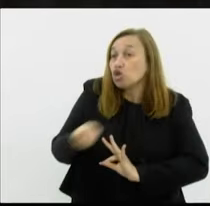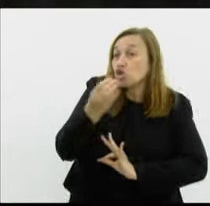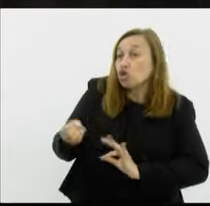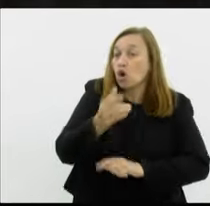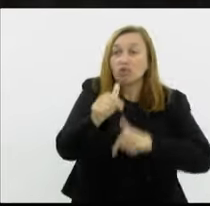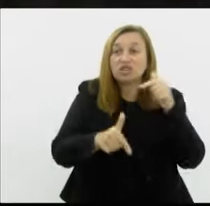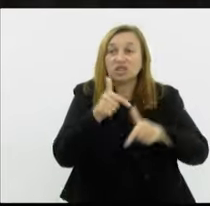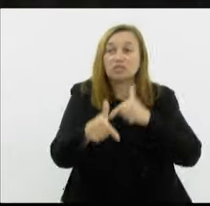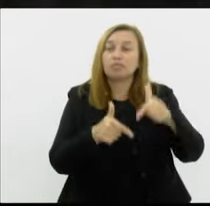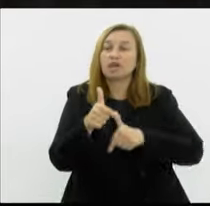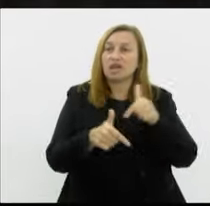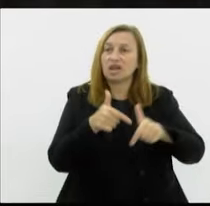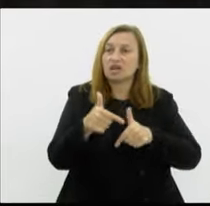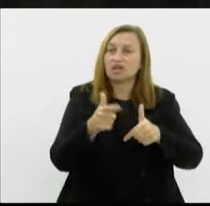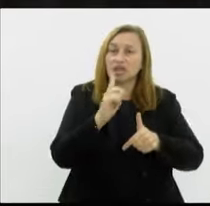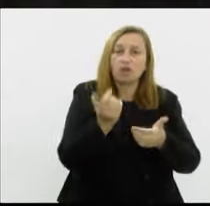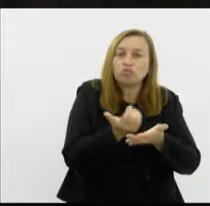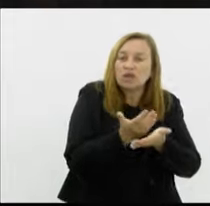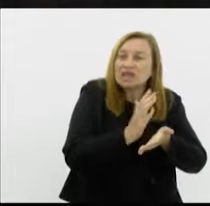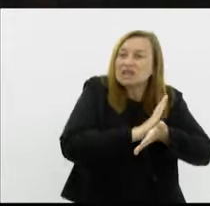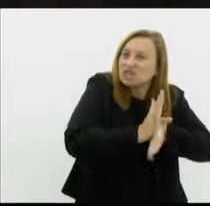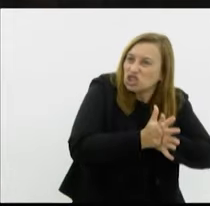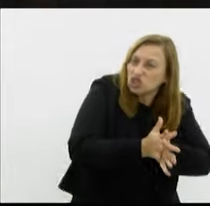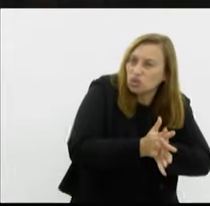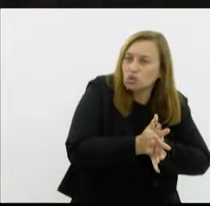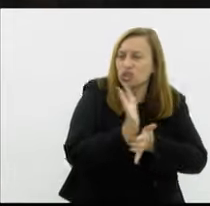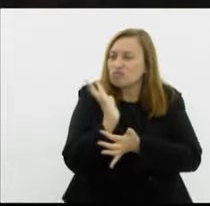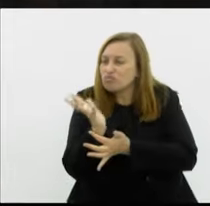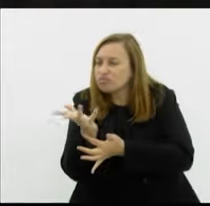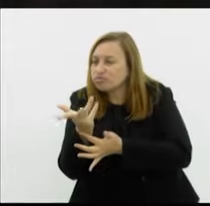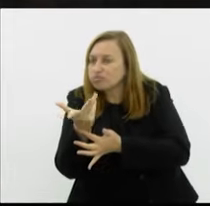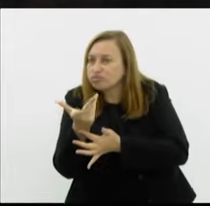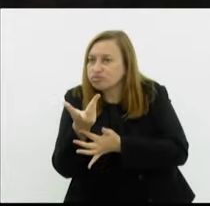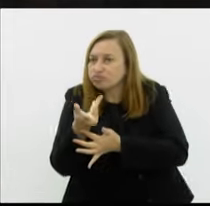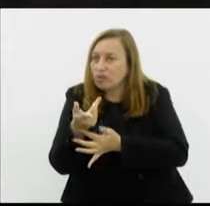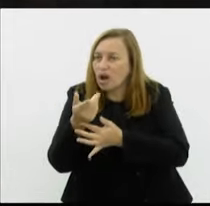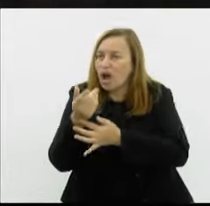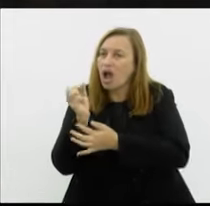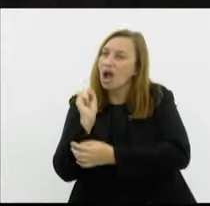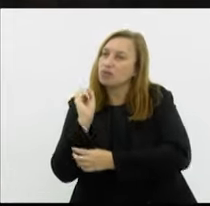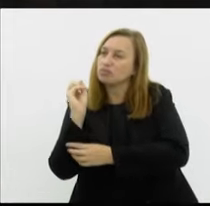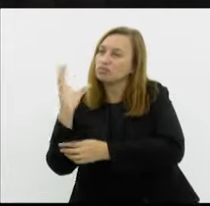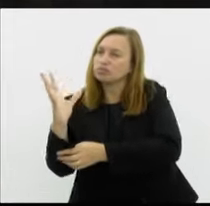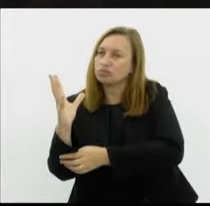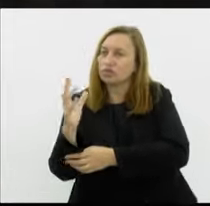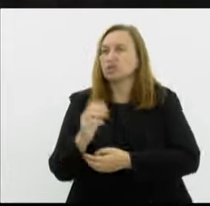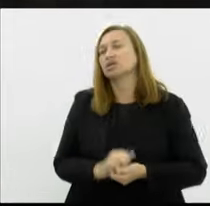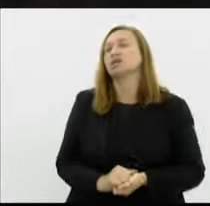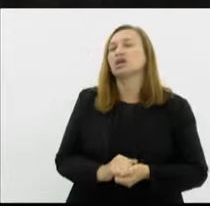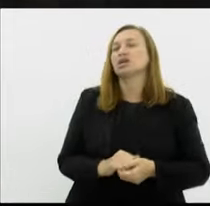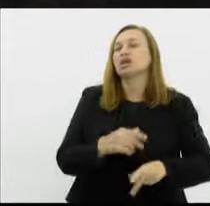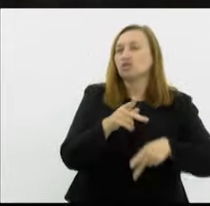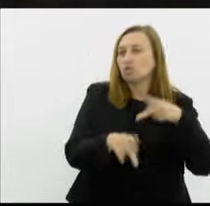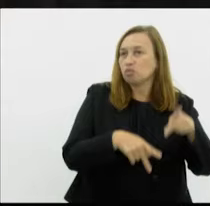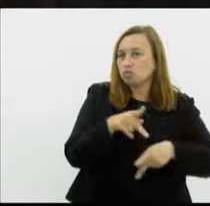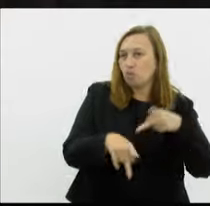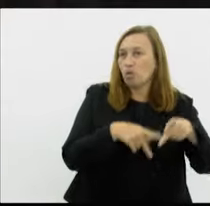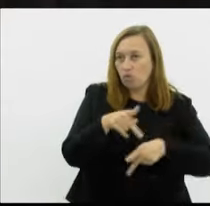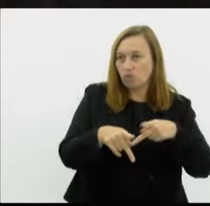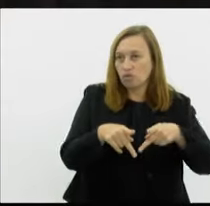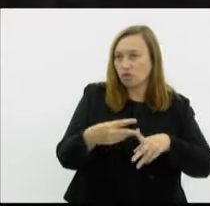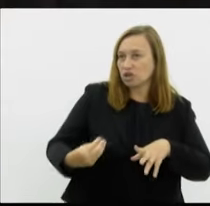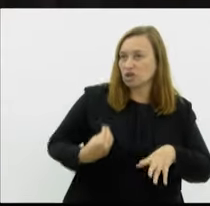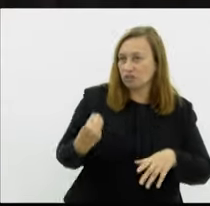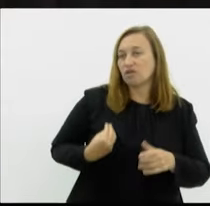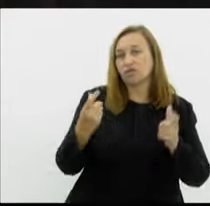sem destruir o meio ambiente, sem destruir o pulmão e a saúde dos trabalhadores e da população do entorno